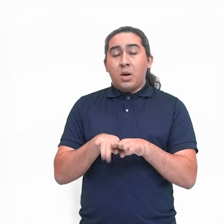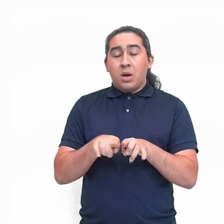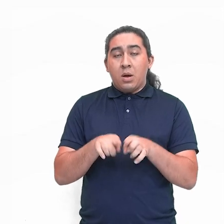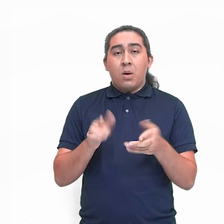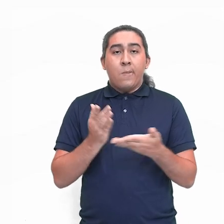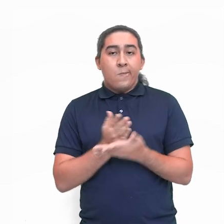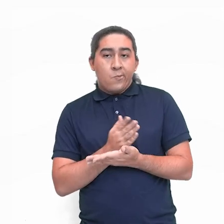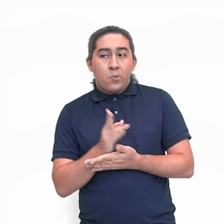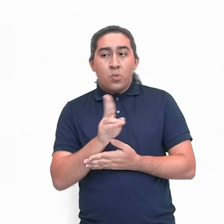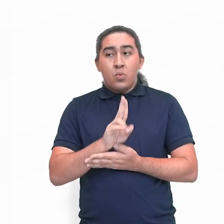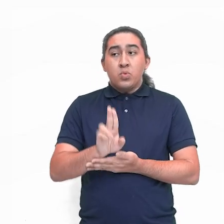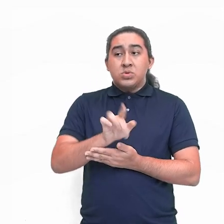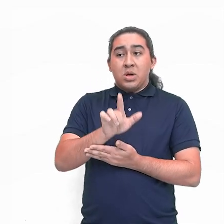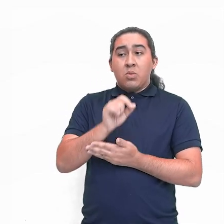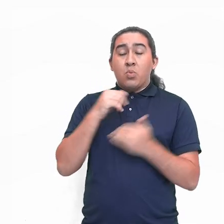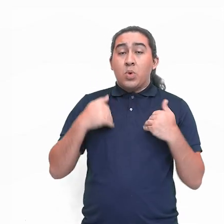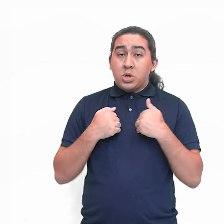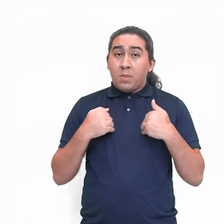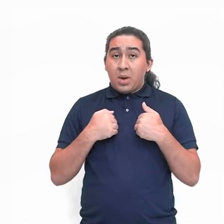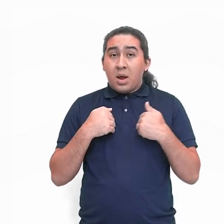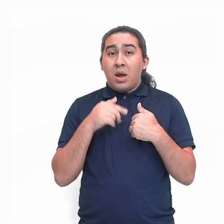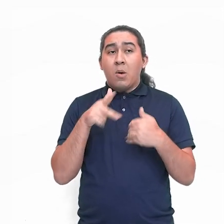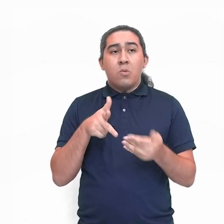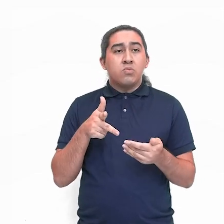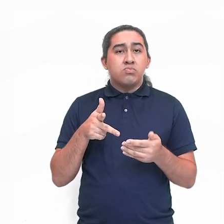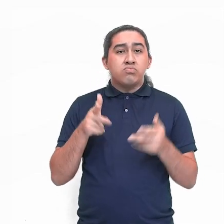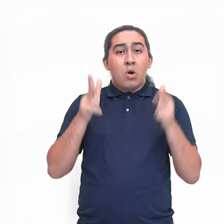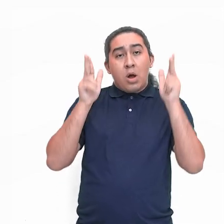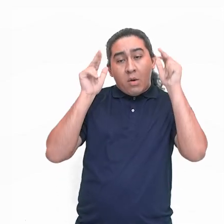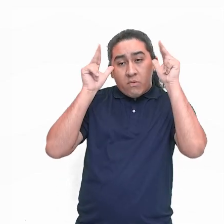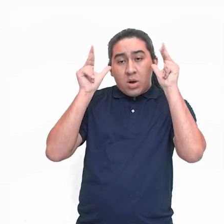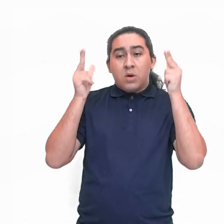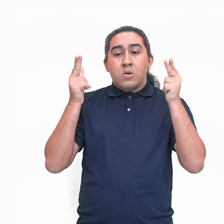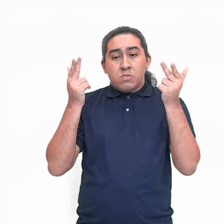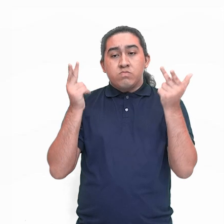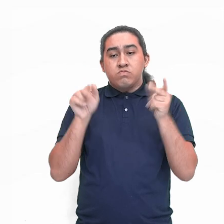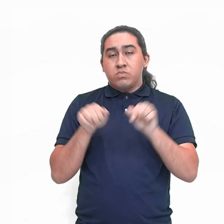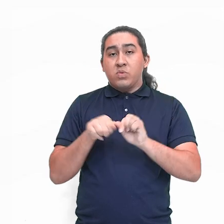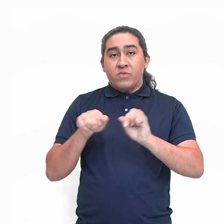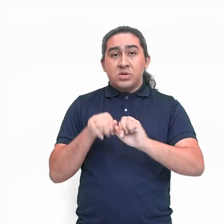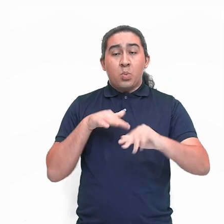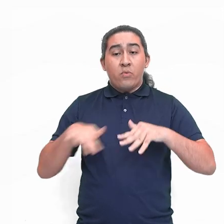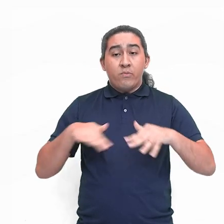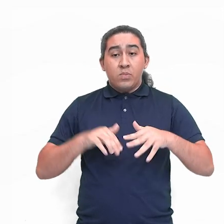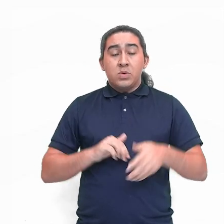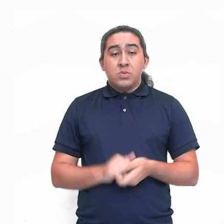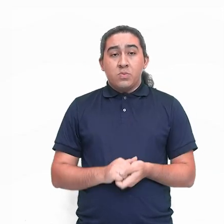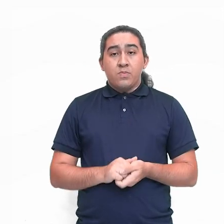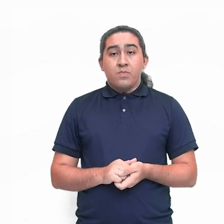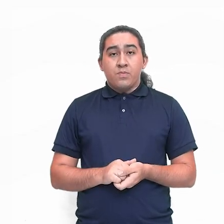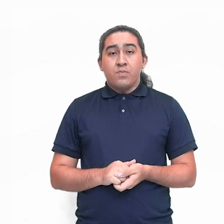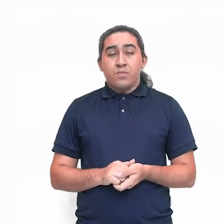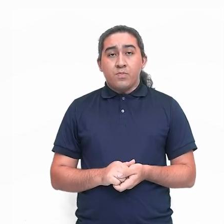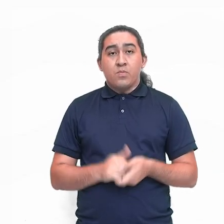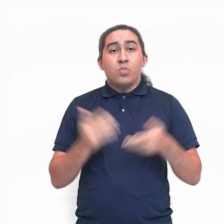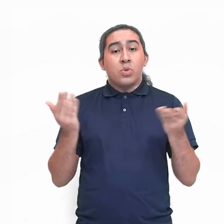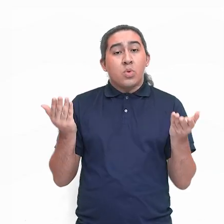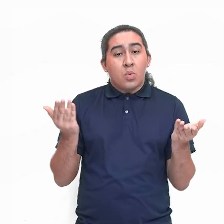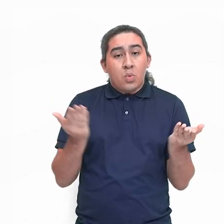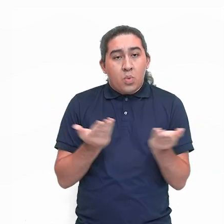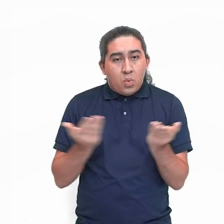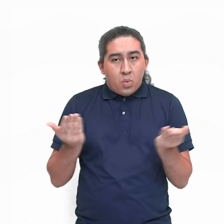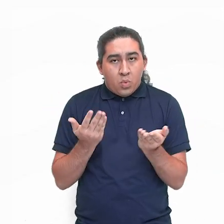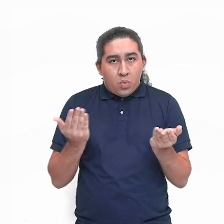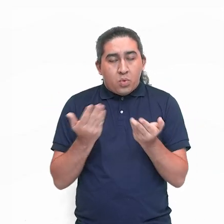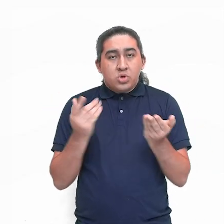ali o animal, né, o cavalo, para fazer ali a sua locomoção. E hoje, né, através dessa invenção